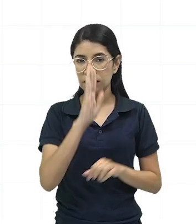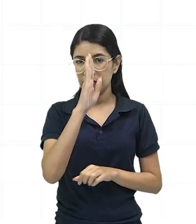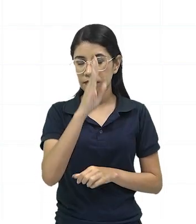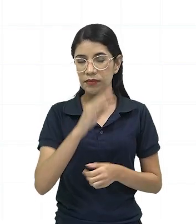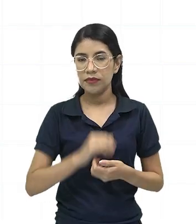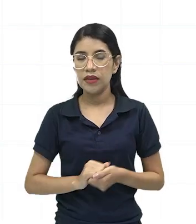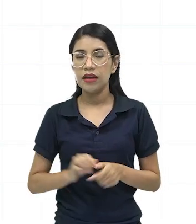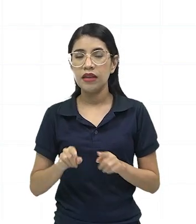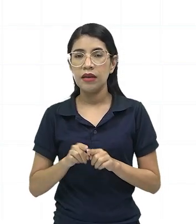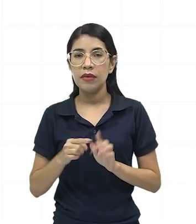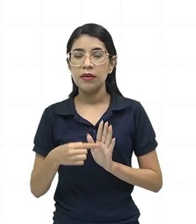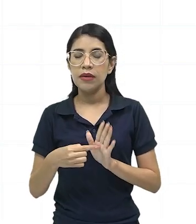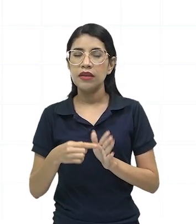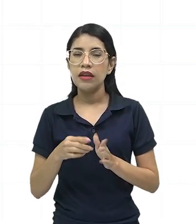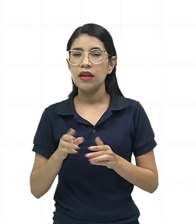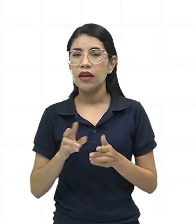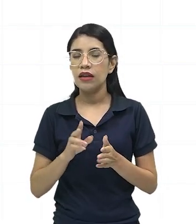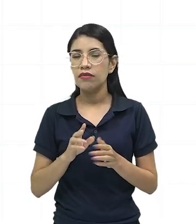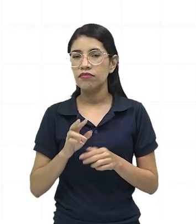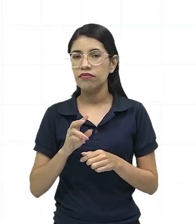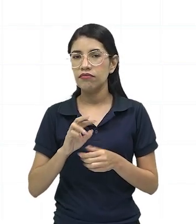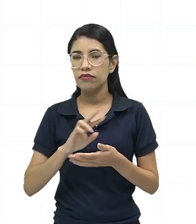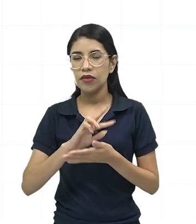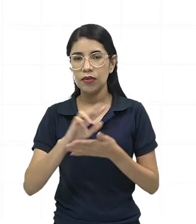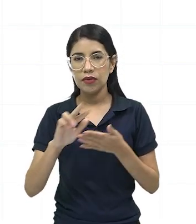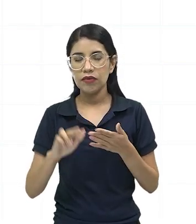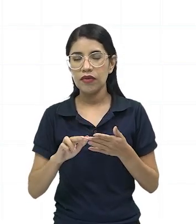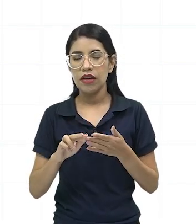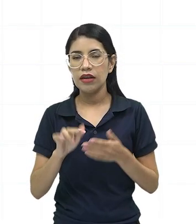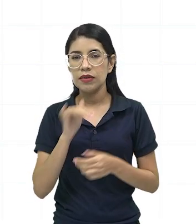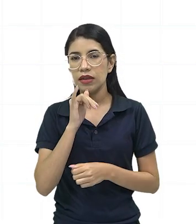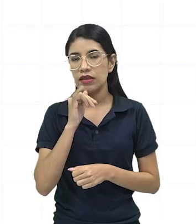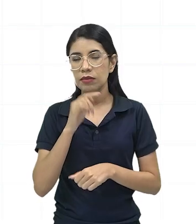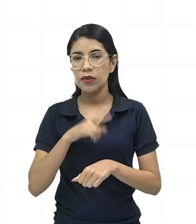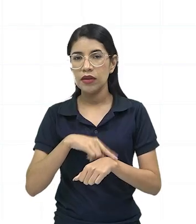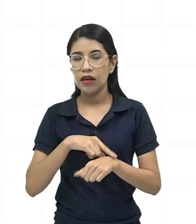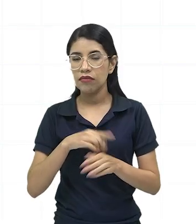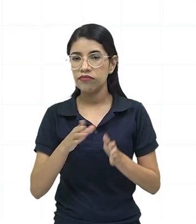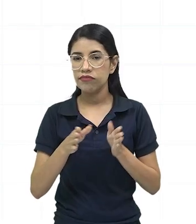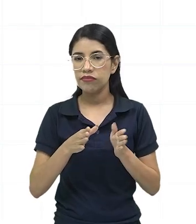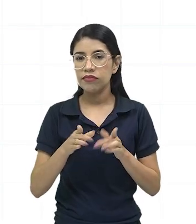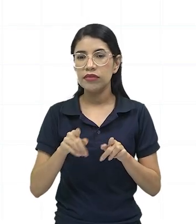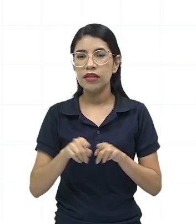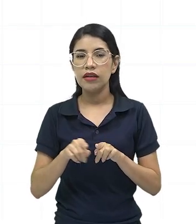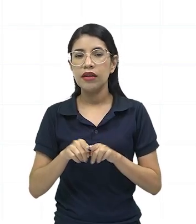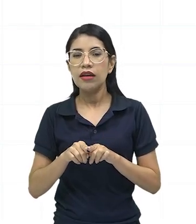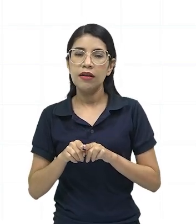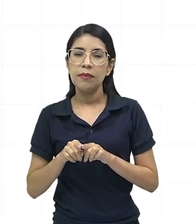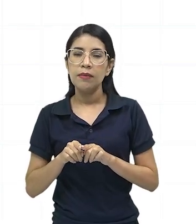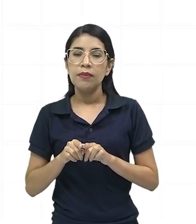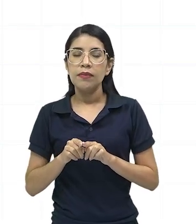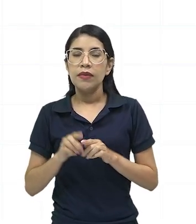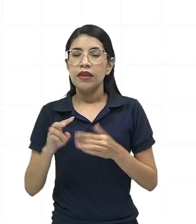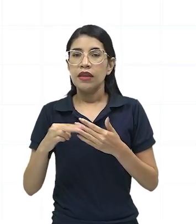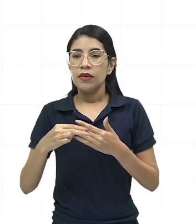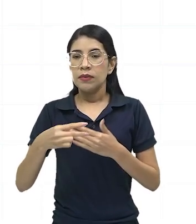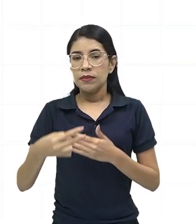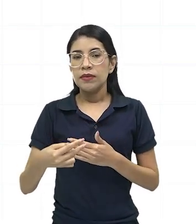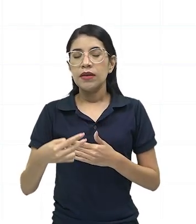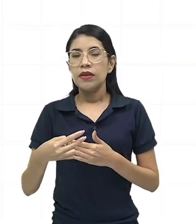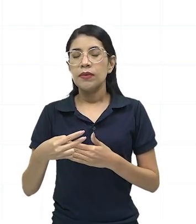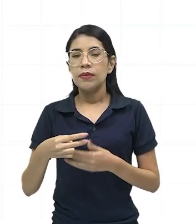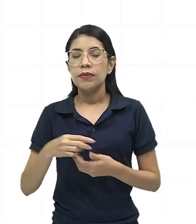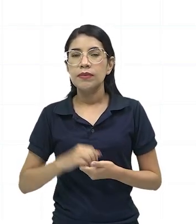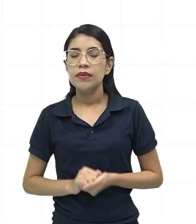de tempo, causa, condição, concessão, entre outras, porque no caso das conjunções subordinativas, nós também